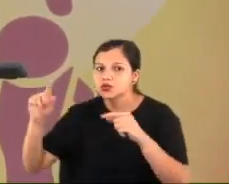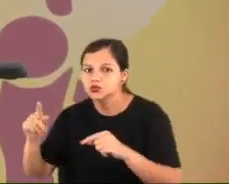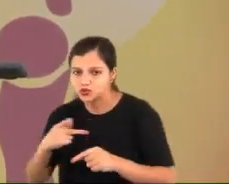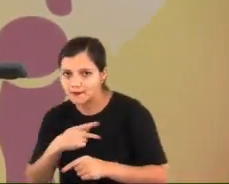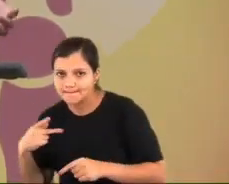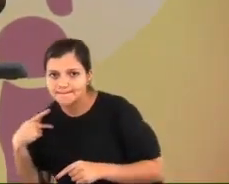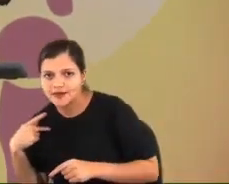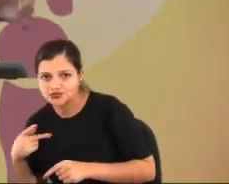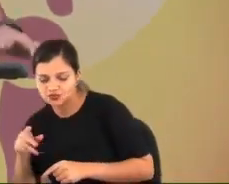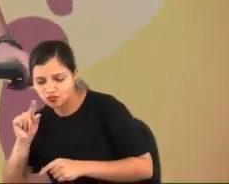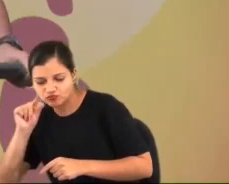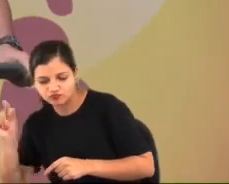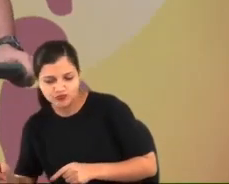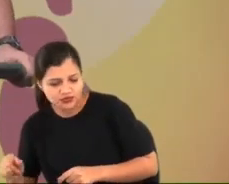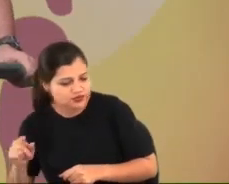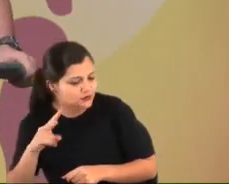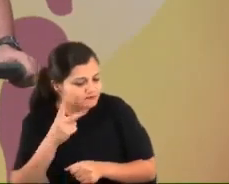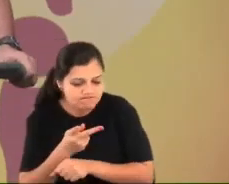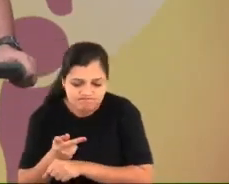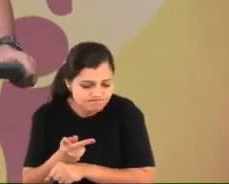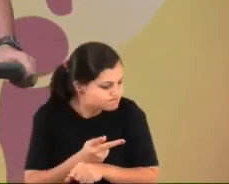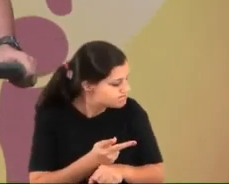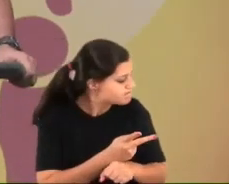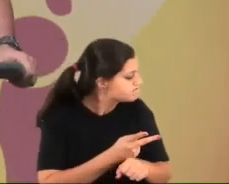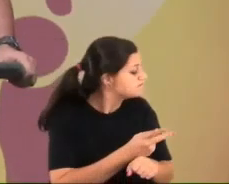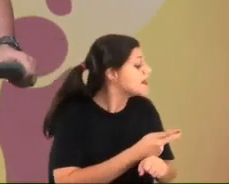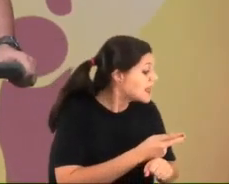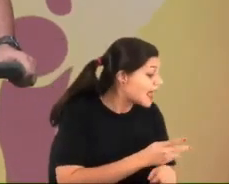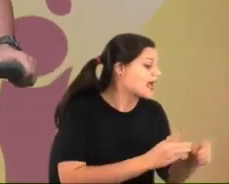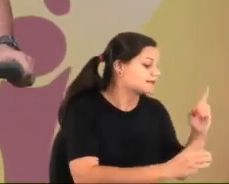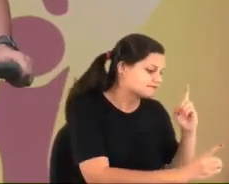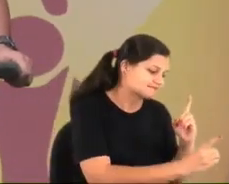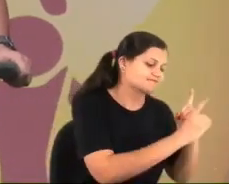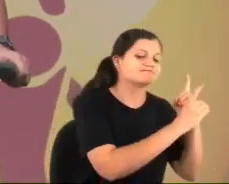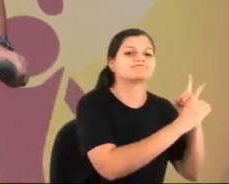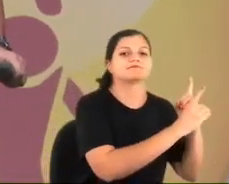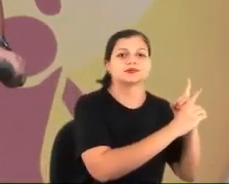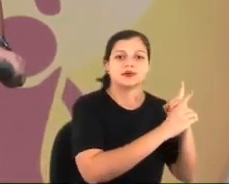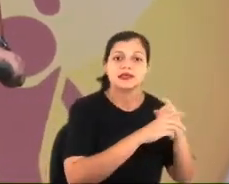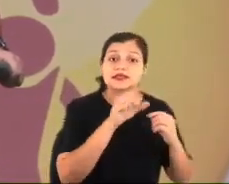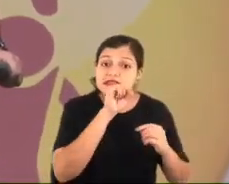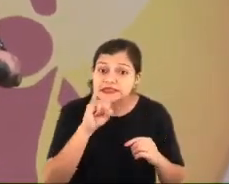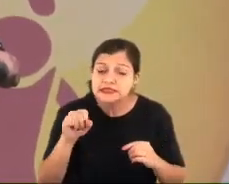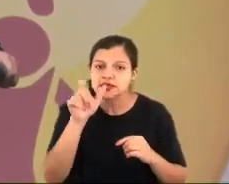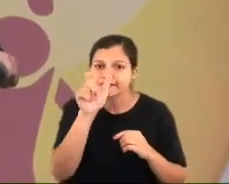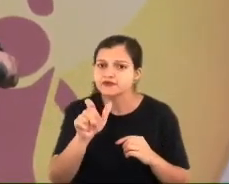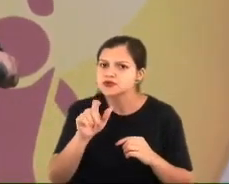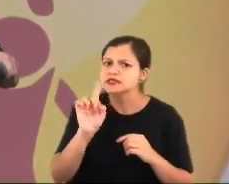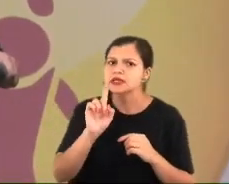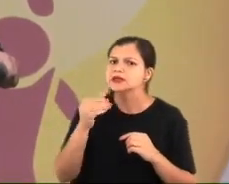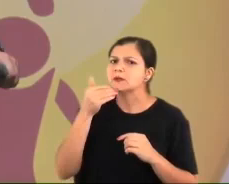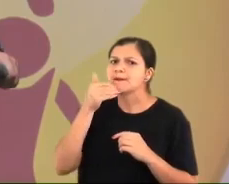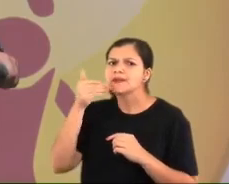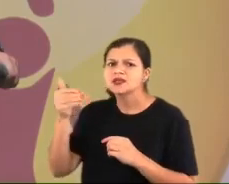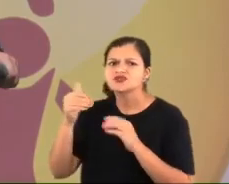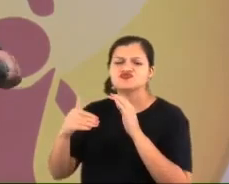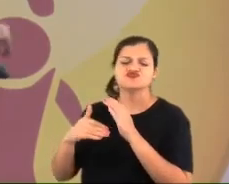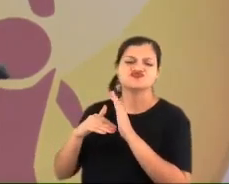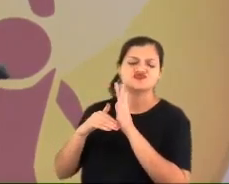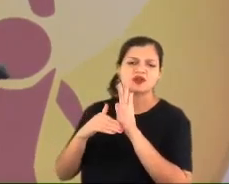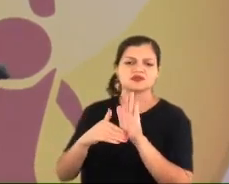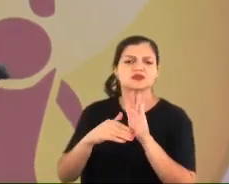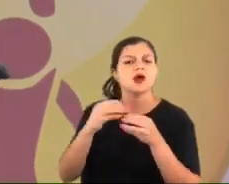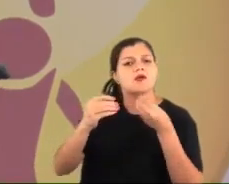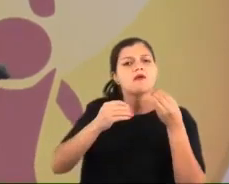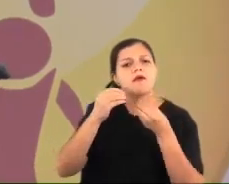pedir ajuda, como você vai receber o refrigério? Nesse momento é difícil estar longe. Mas